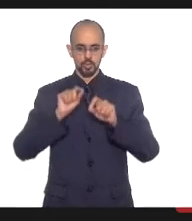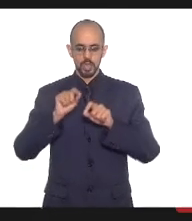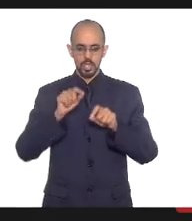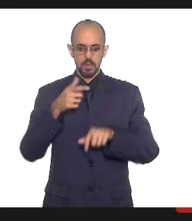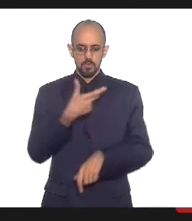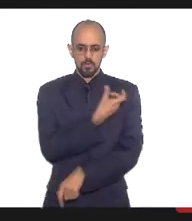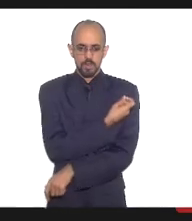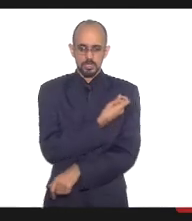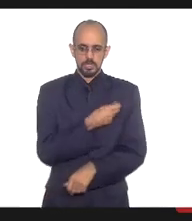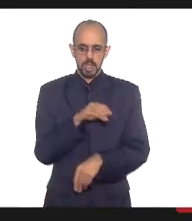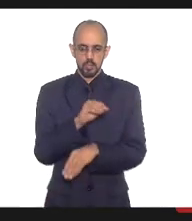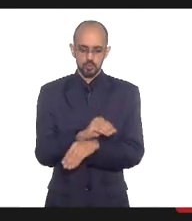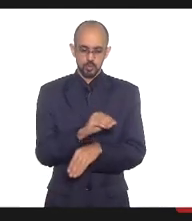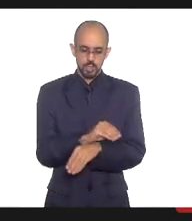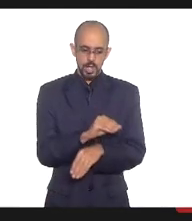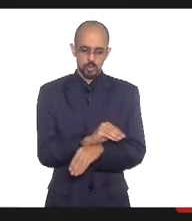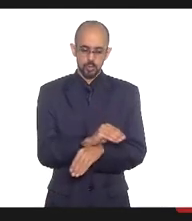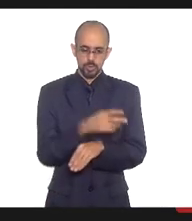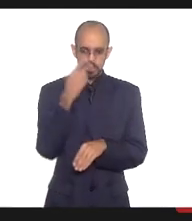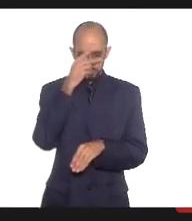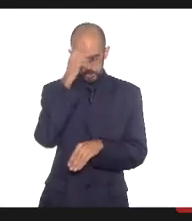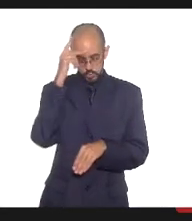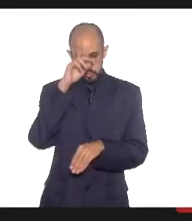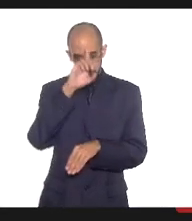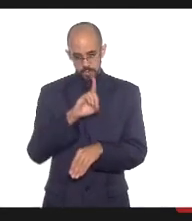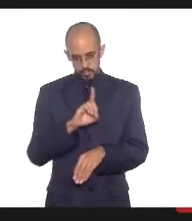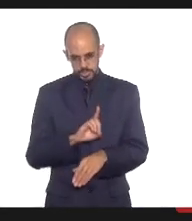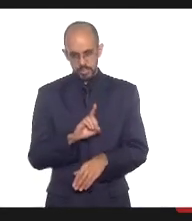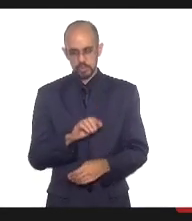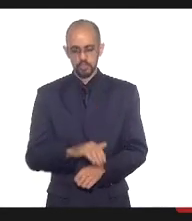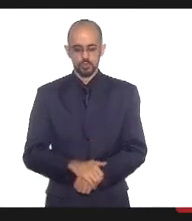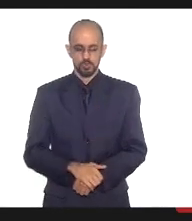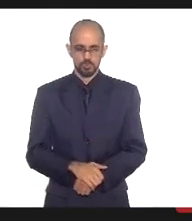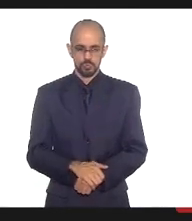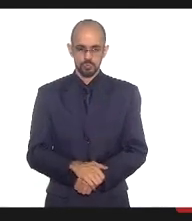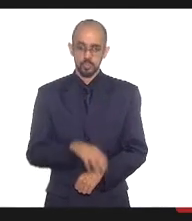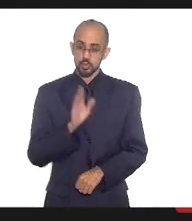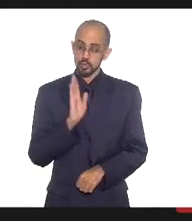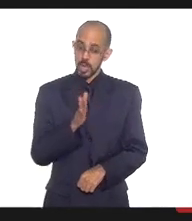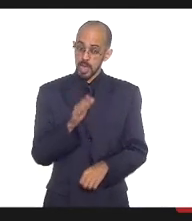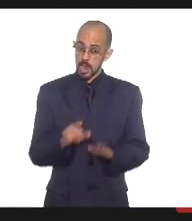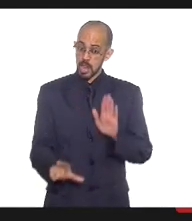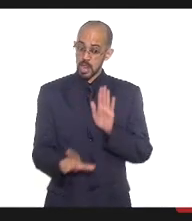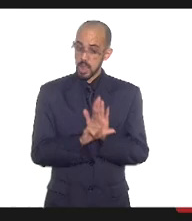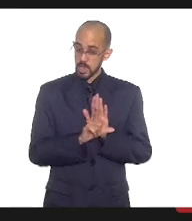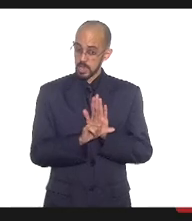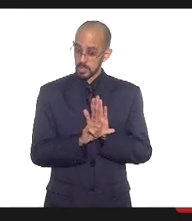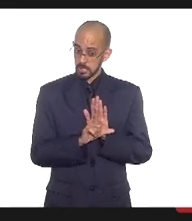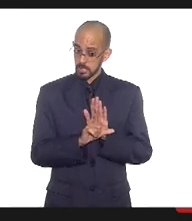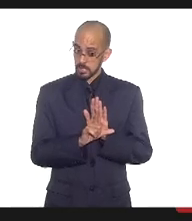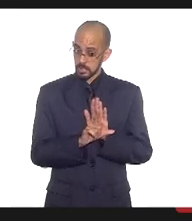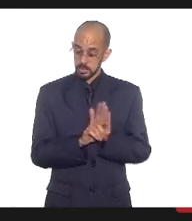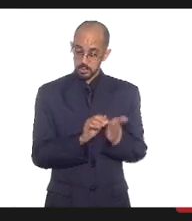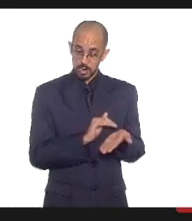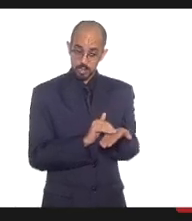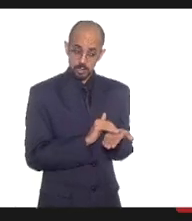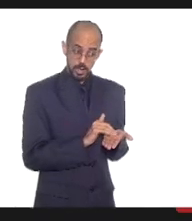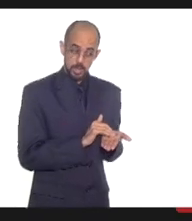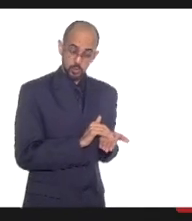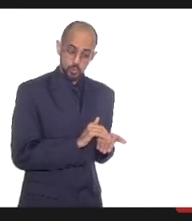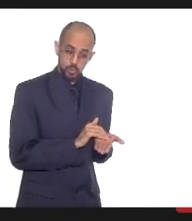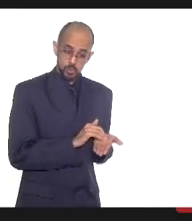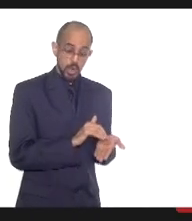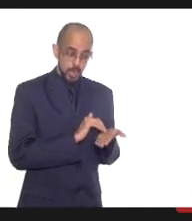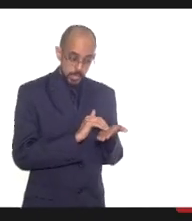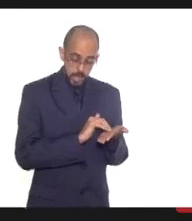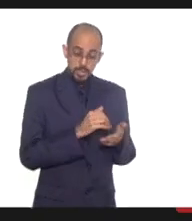vacinar os cuidadores de pessoas com deficiência né Isso já é Len secretário e